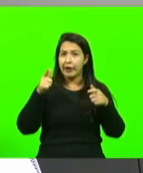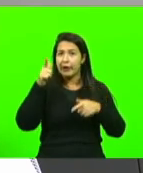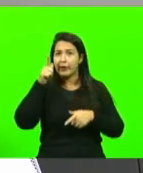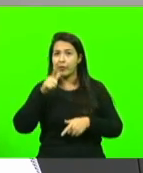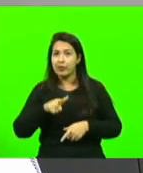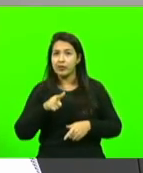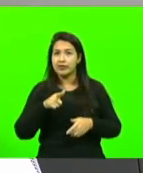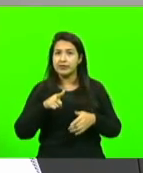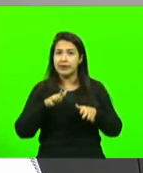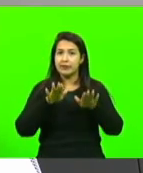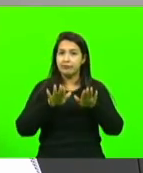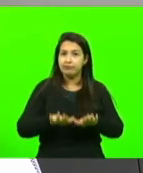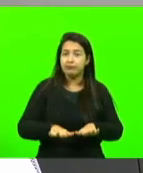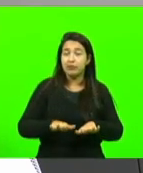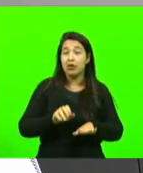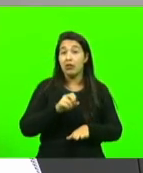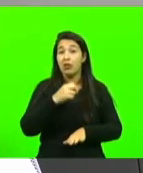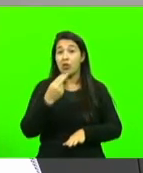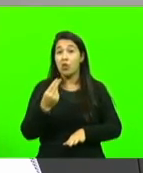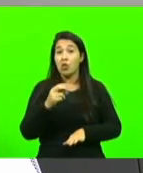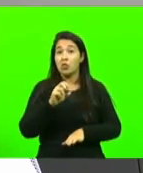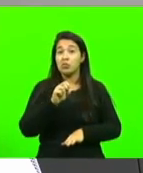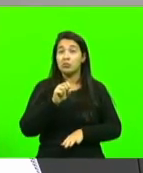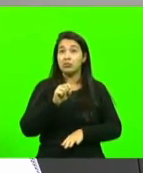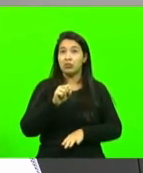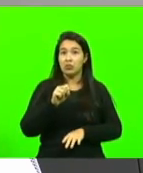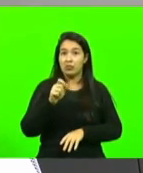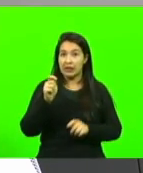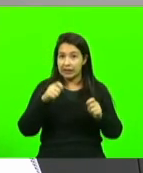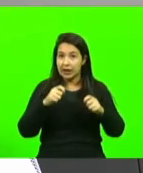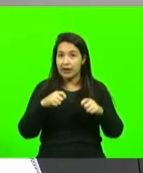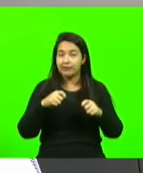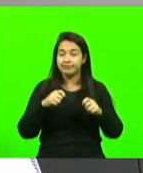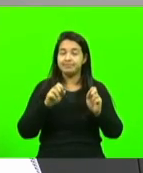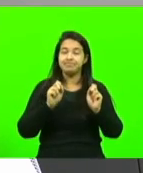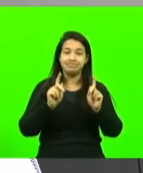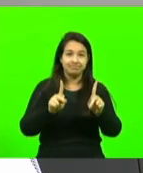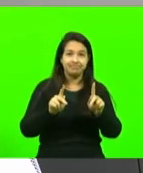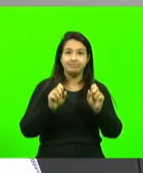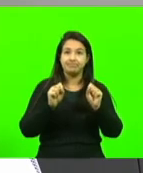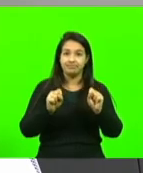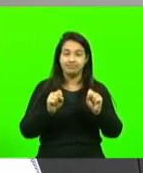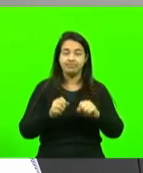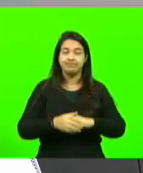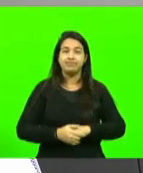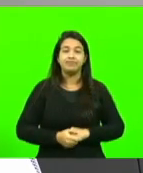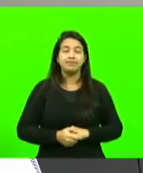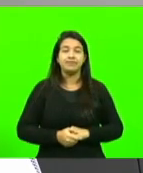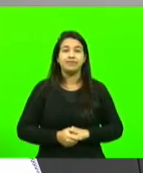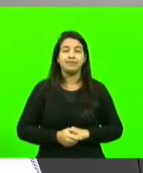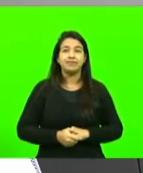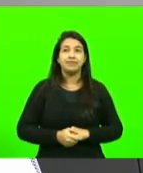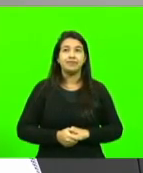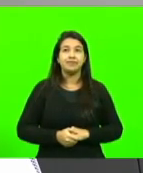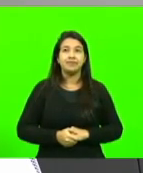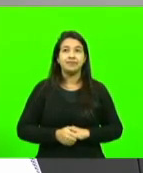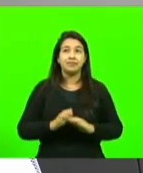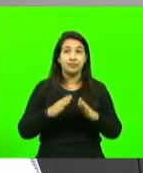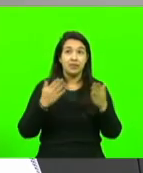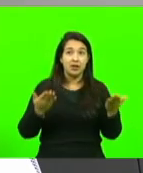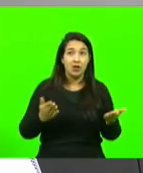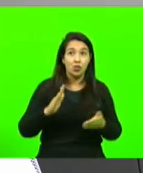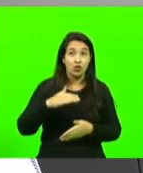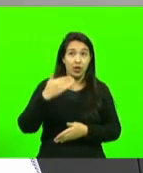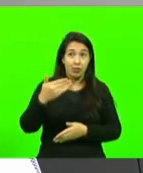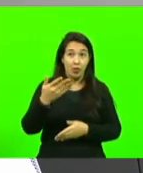tempo ou se precisei consegue Pedrão sim ótimo eu posso Então quando